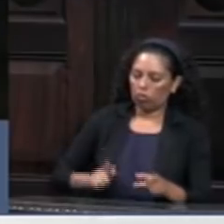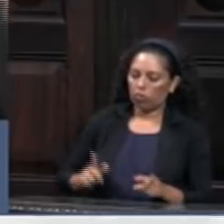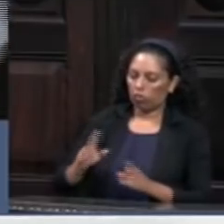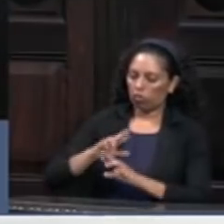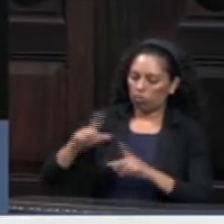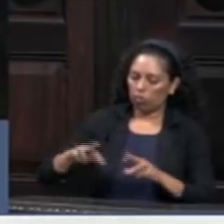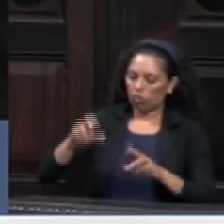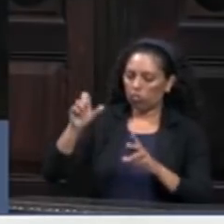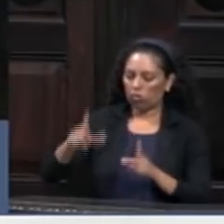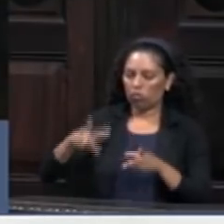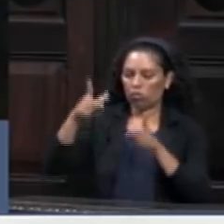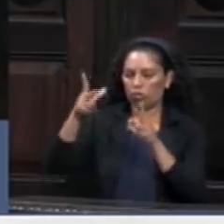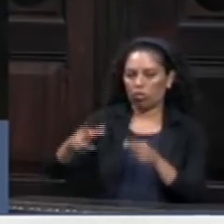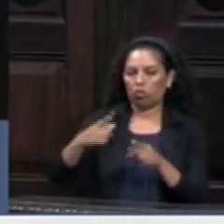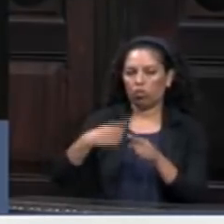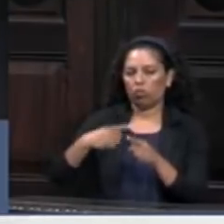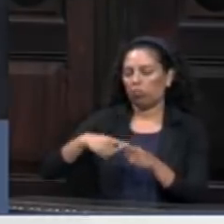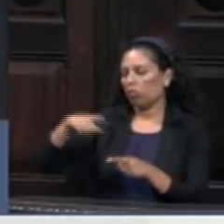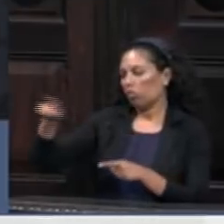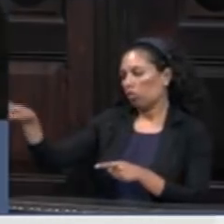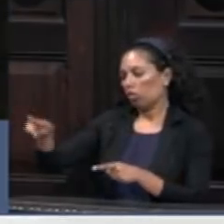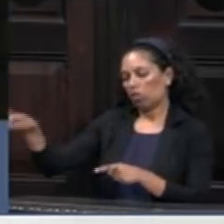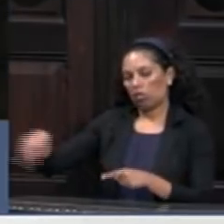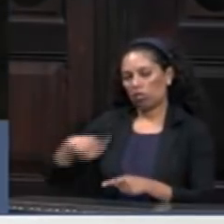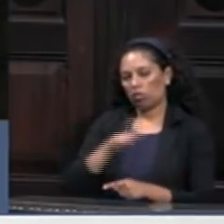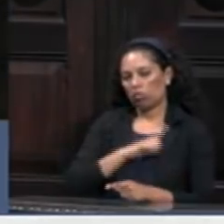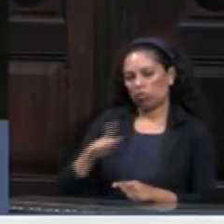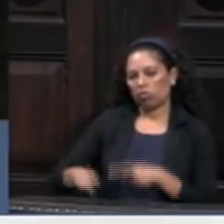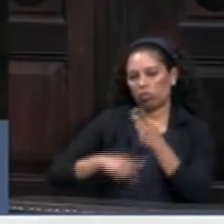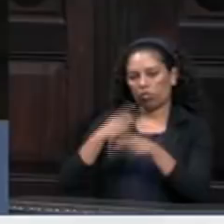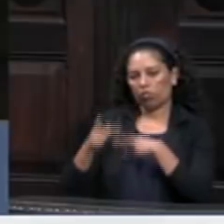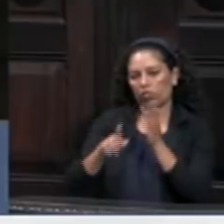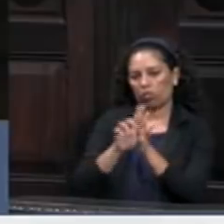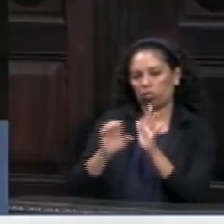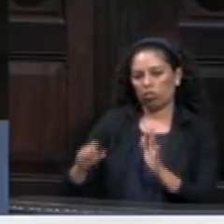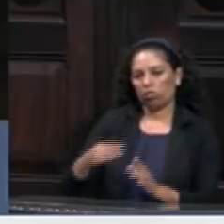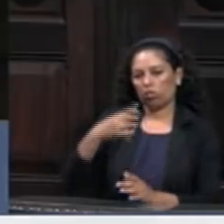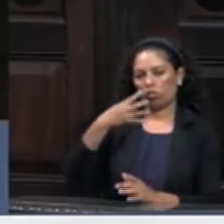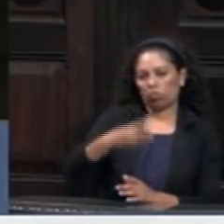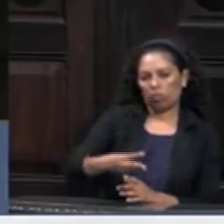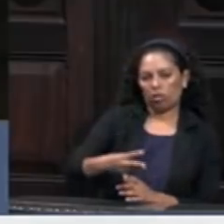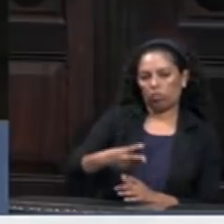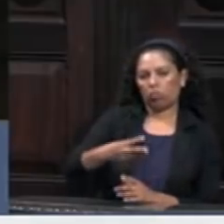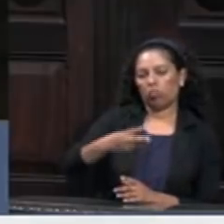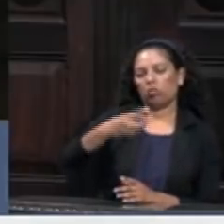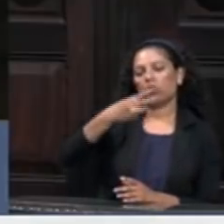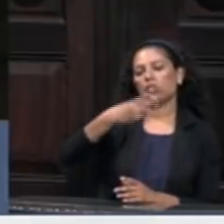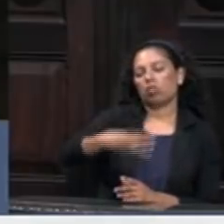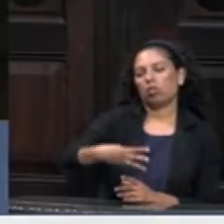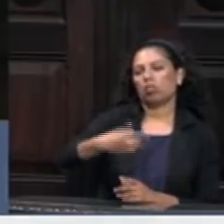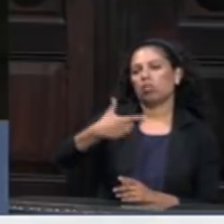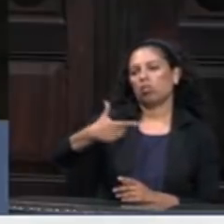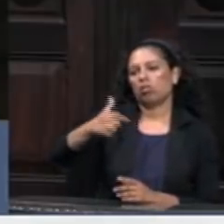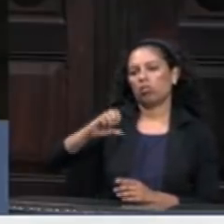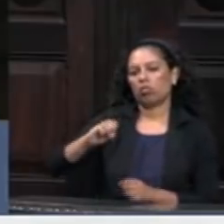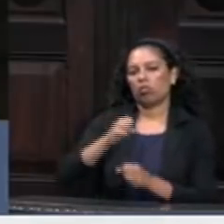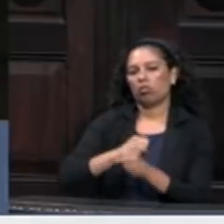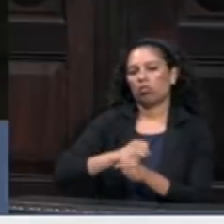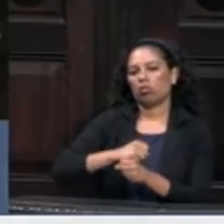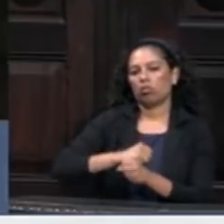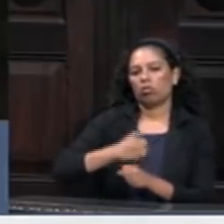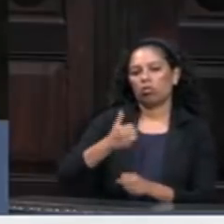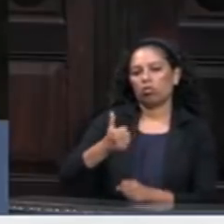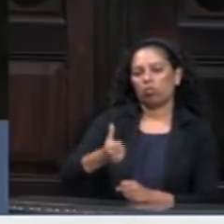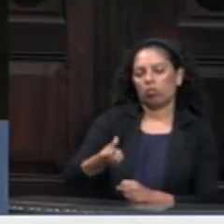eles usam dois dispositivos da Lei 4.320 de 64, que é a Lei de